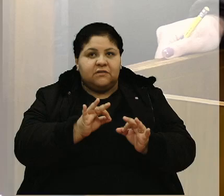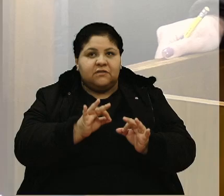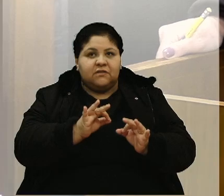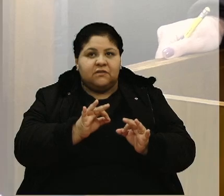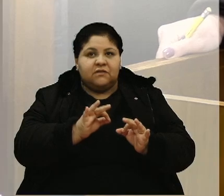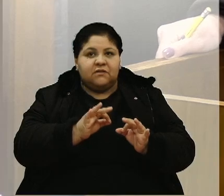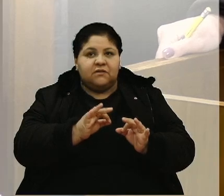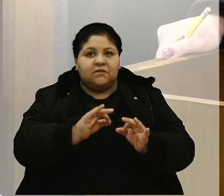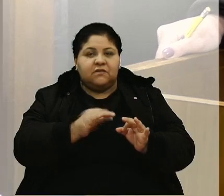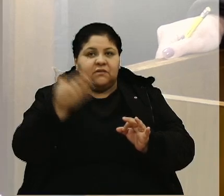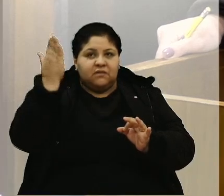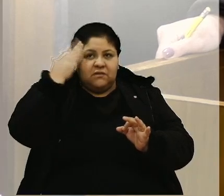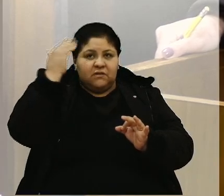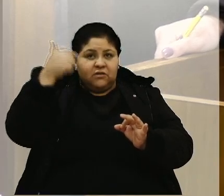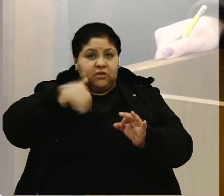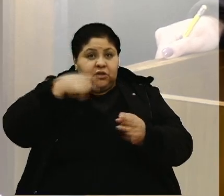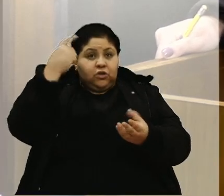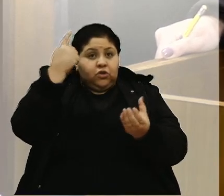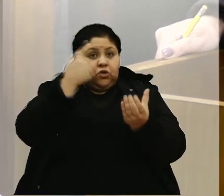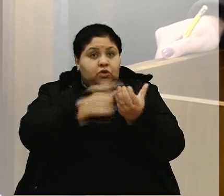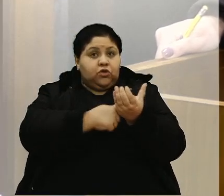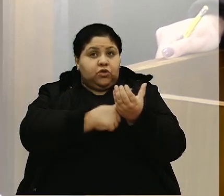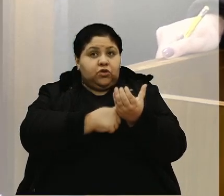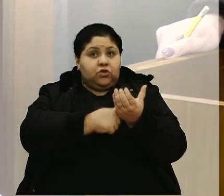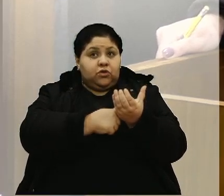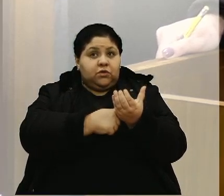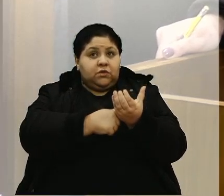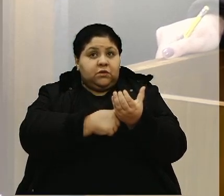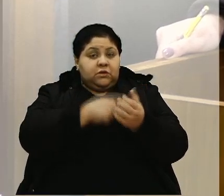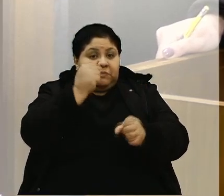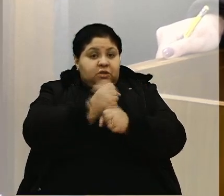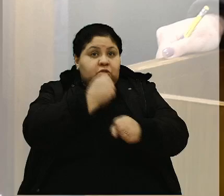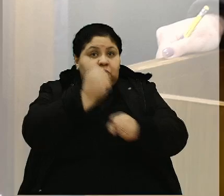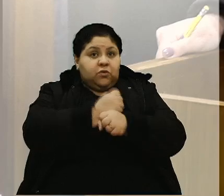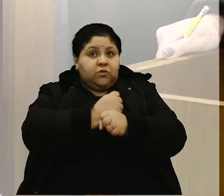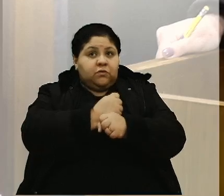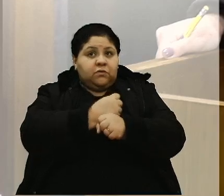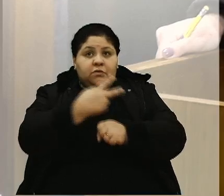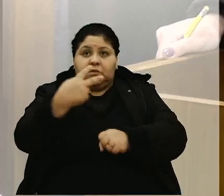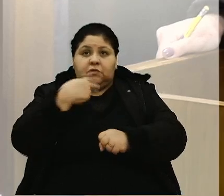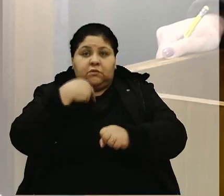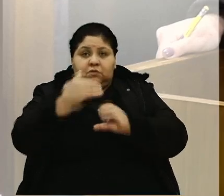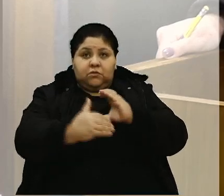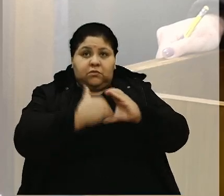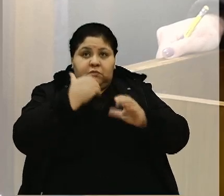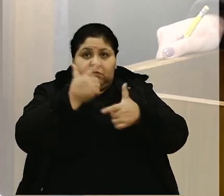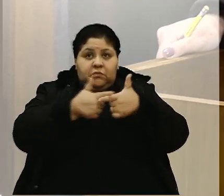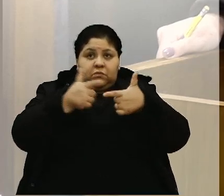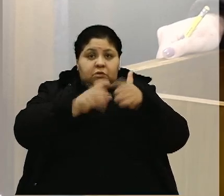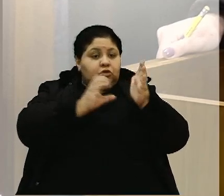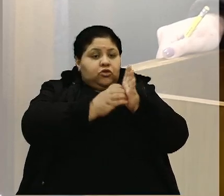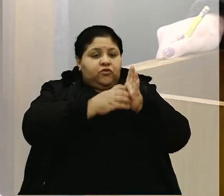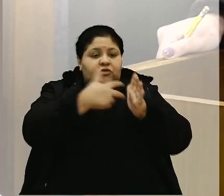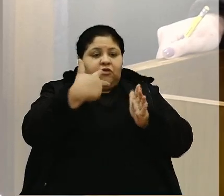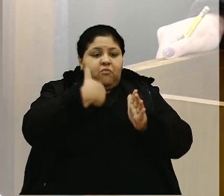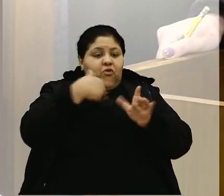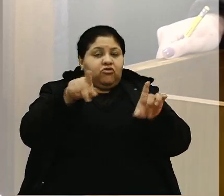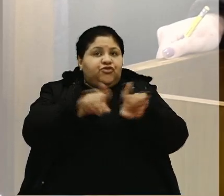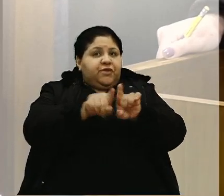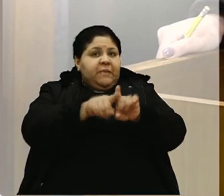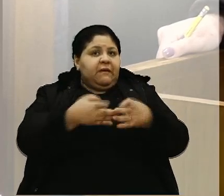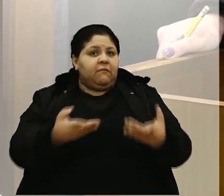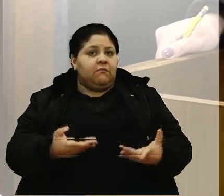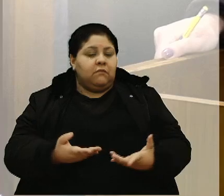Porque eu sei dos compromissos que eu tenho nas minhas contas para pagar. Eu não posso receber parcelado e os servidores também não podem receber